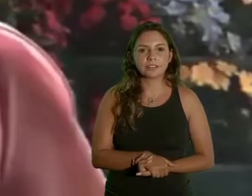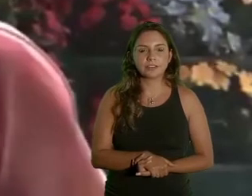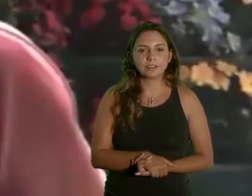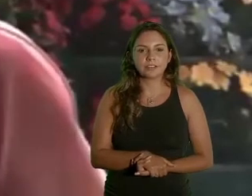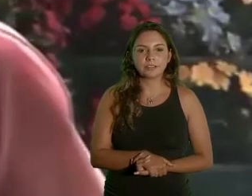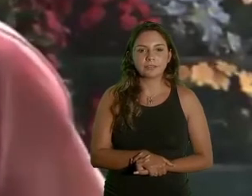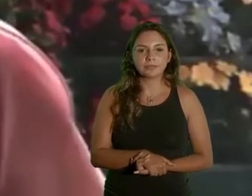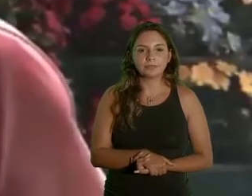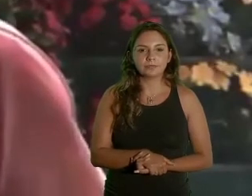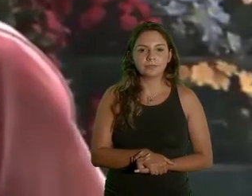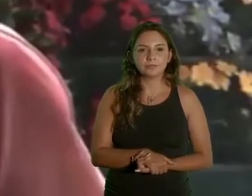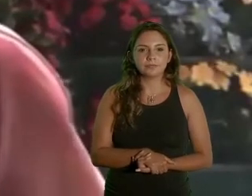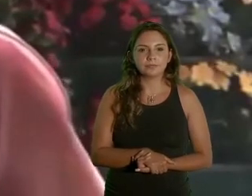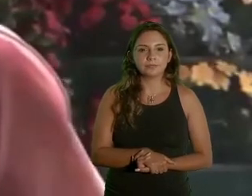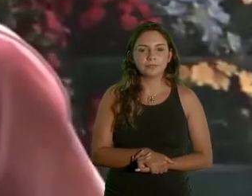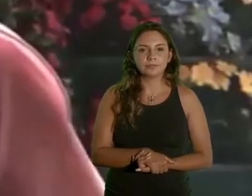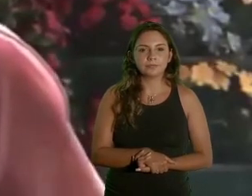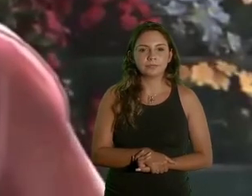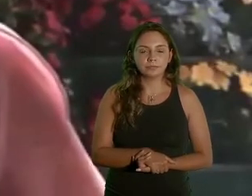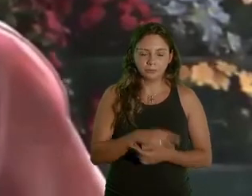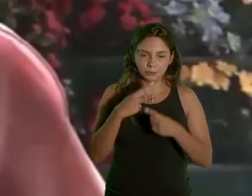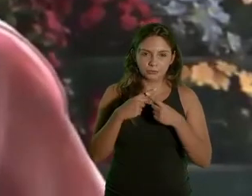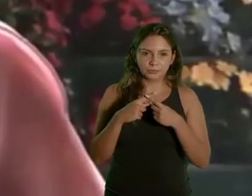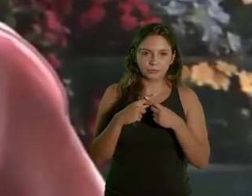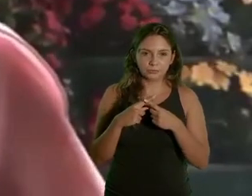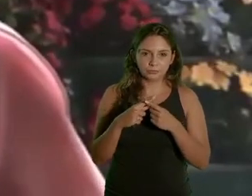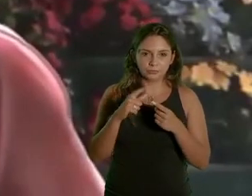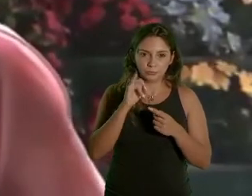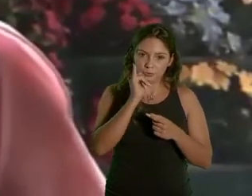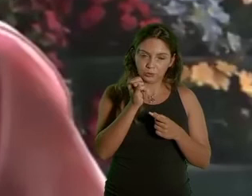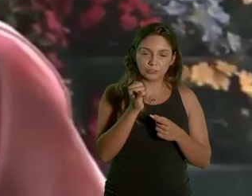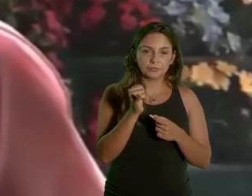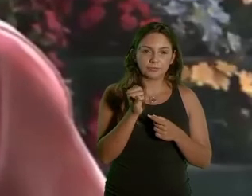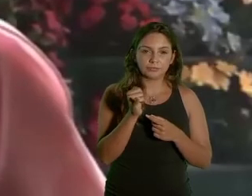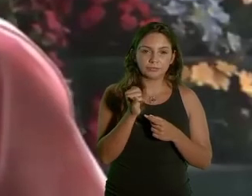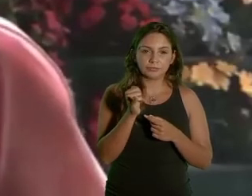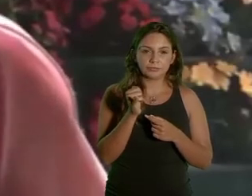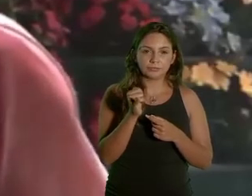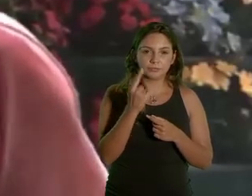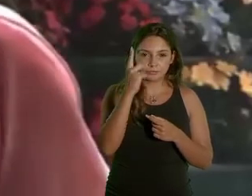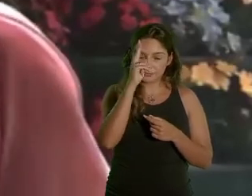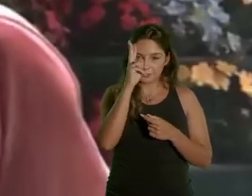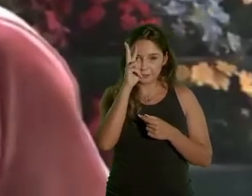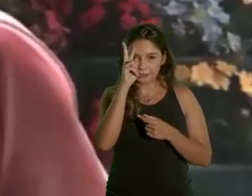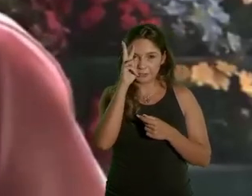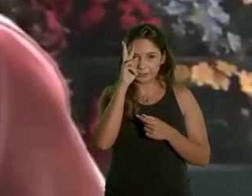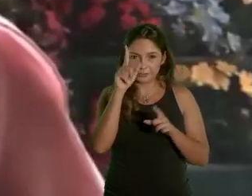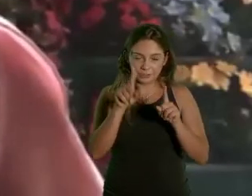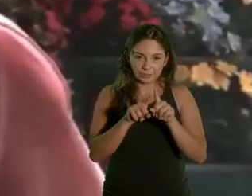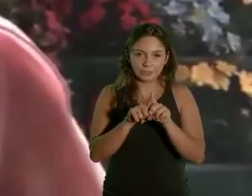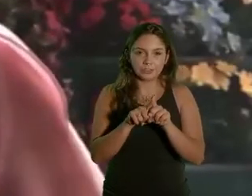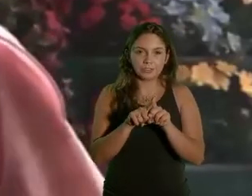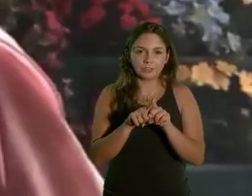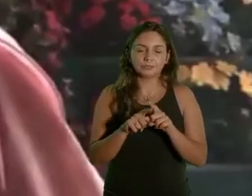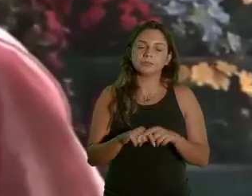que seria a mais viável, porque o cronista é um historiador também, só